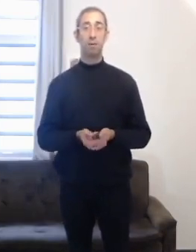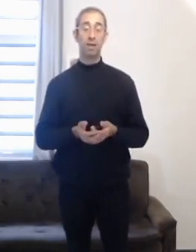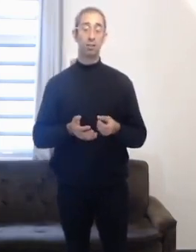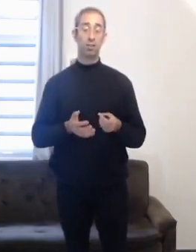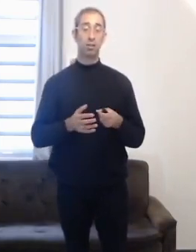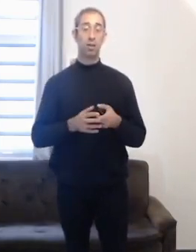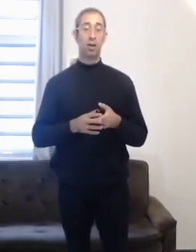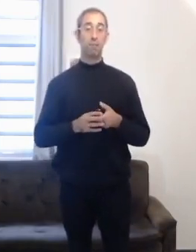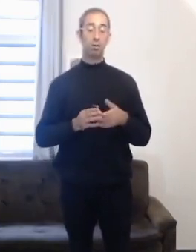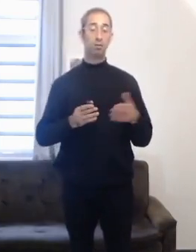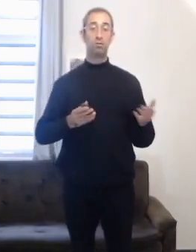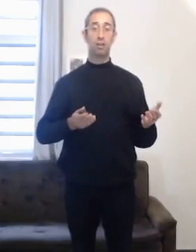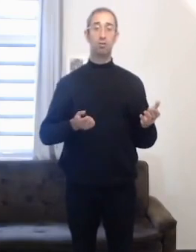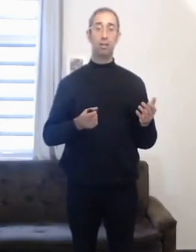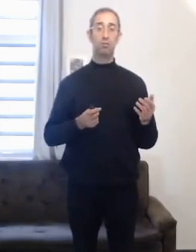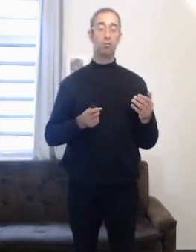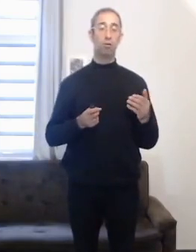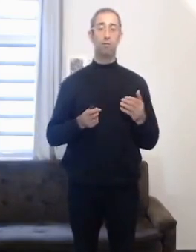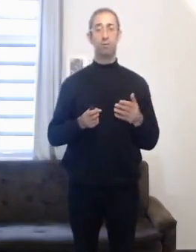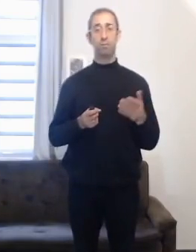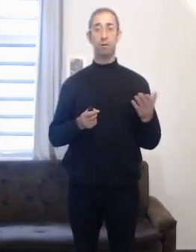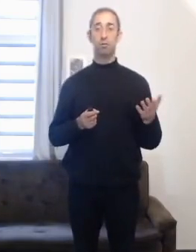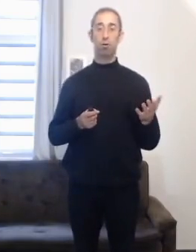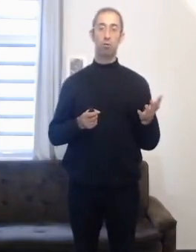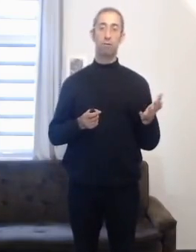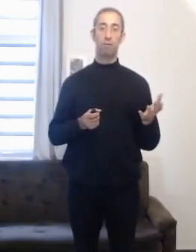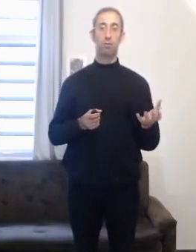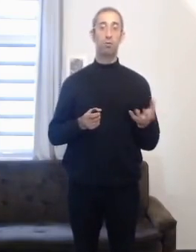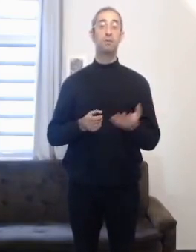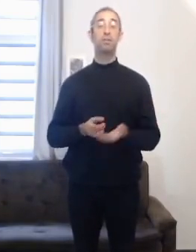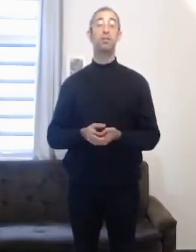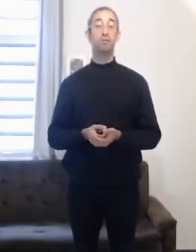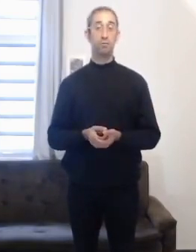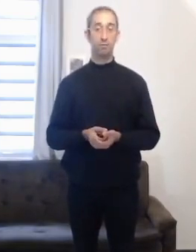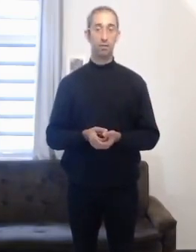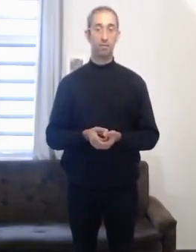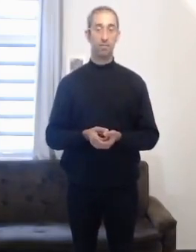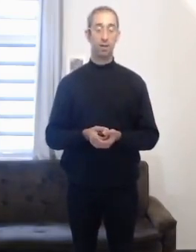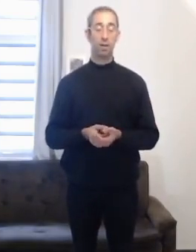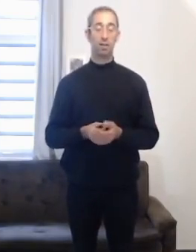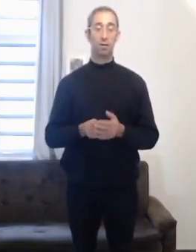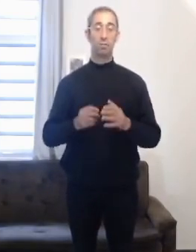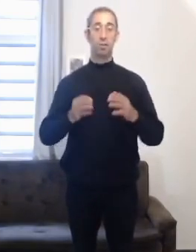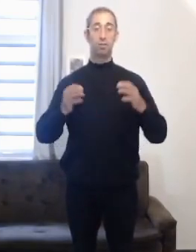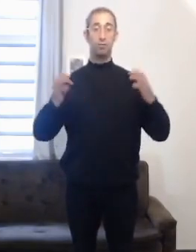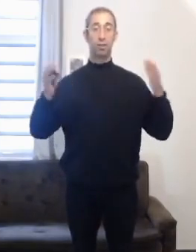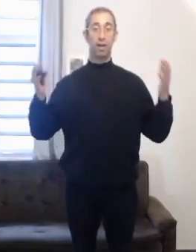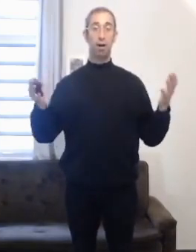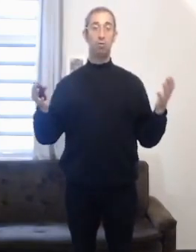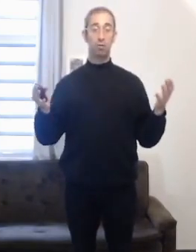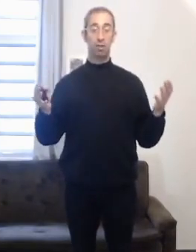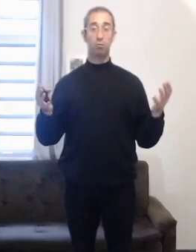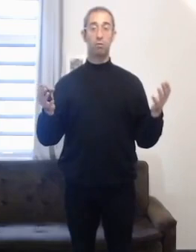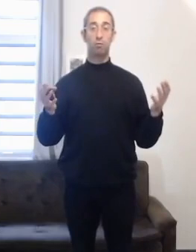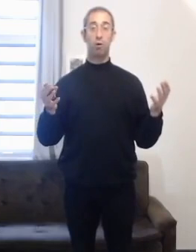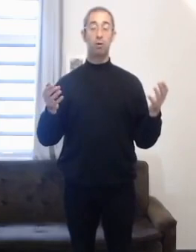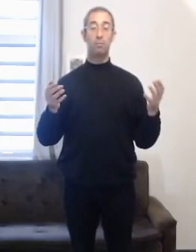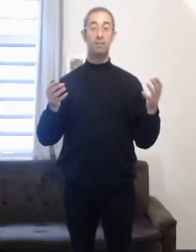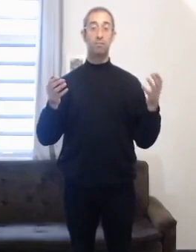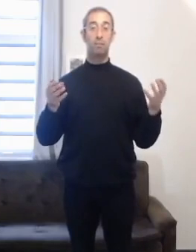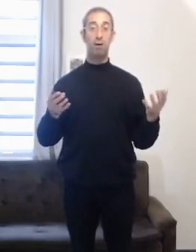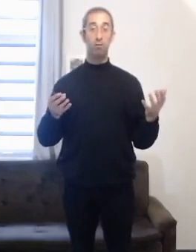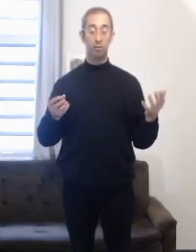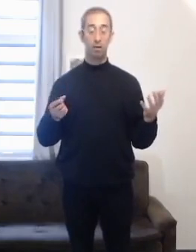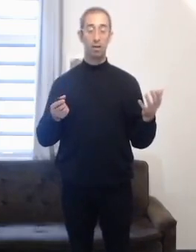Mas, geralmente, a maioria dos artigos deles não colocam na forma de pergunta, colocam na forma de objetivo, né? Tem um objetivo geral, que é qual